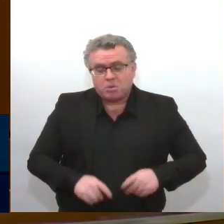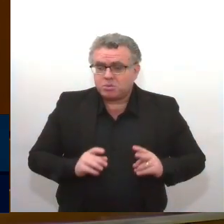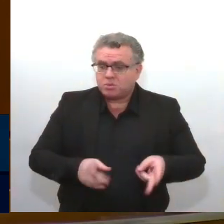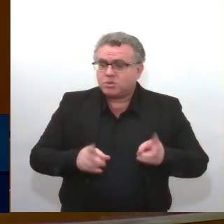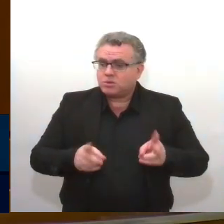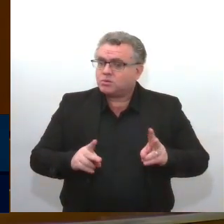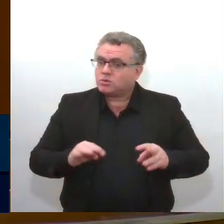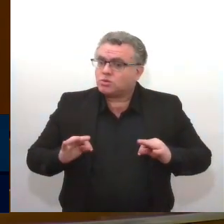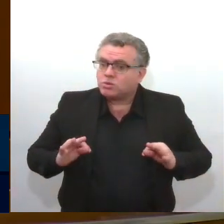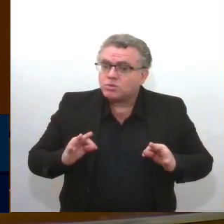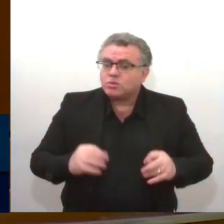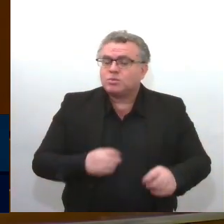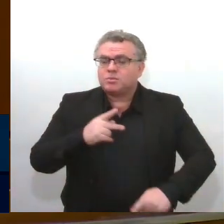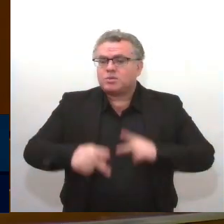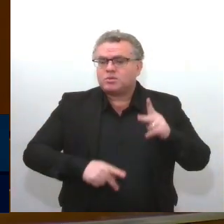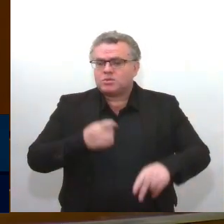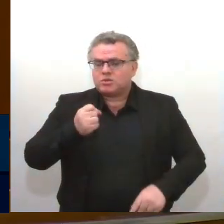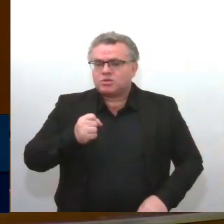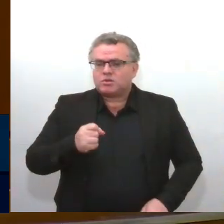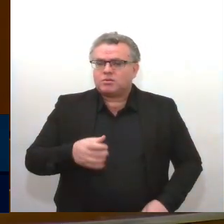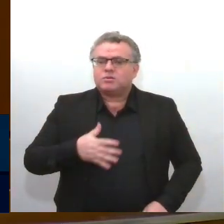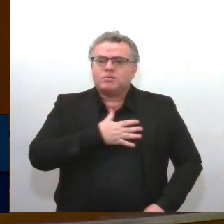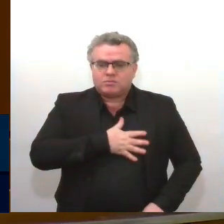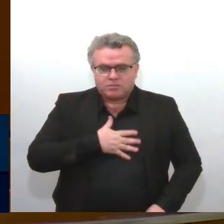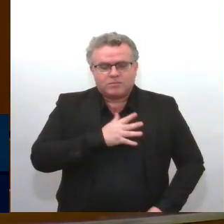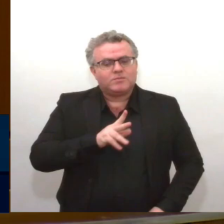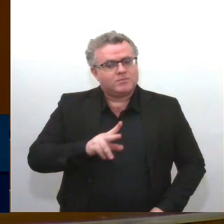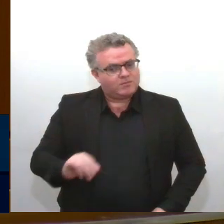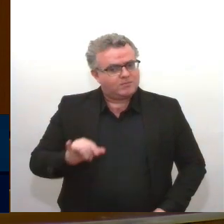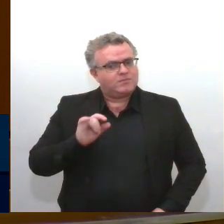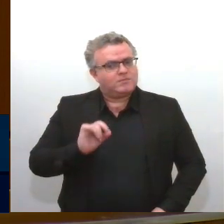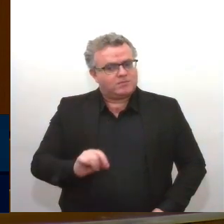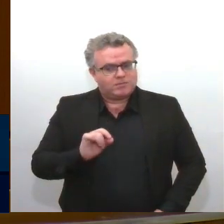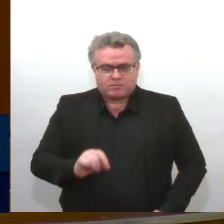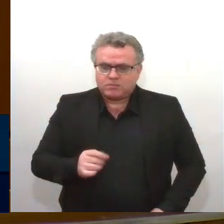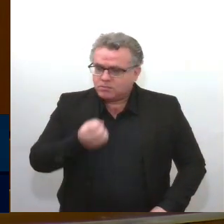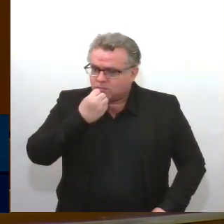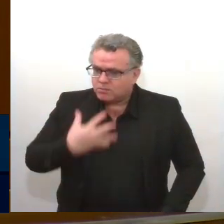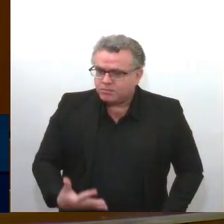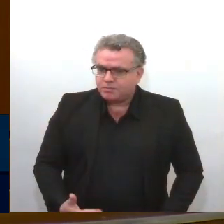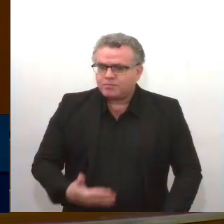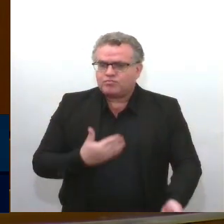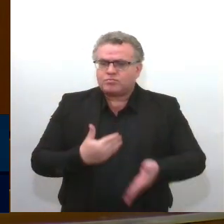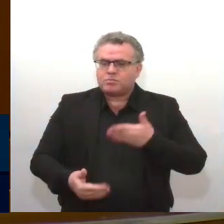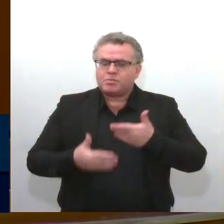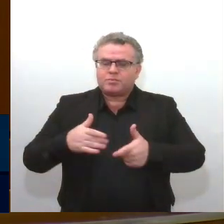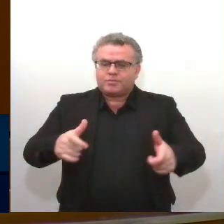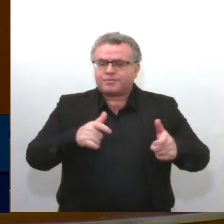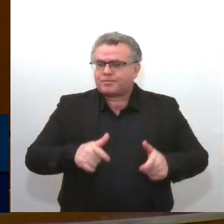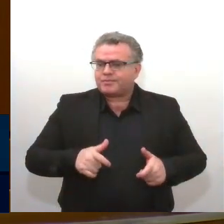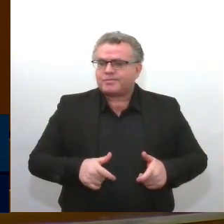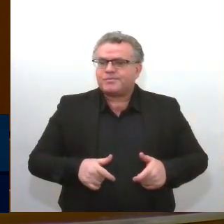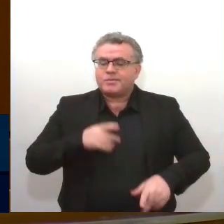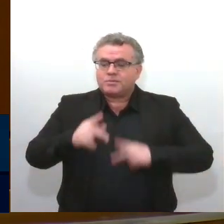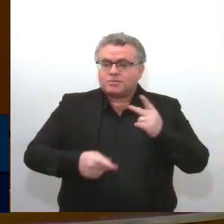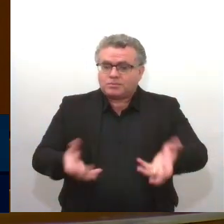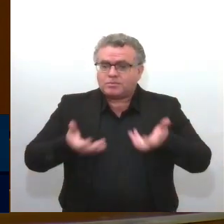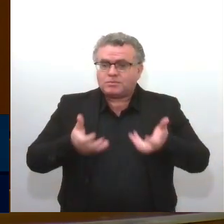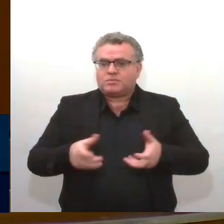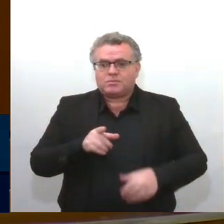tem a vontade que saia do Papel Independente de região as pessoas querem muito que essa região que é conhecida como Lodebar